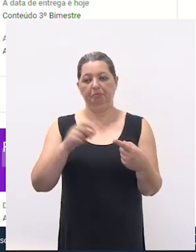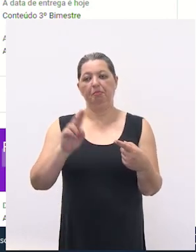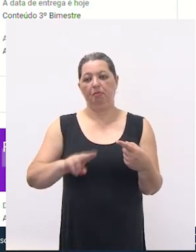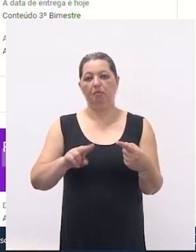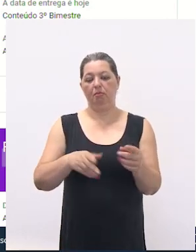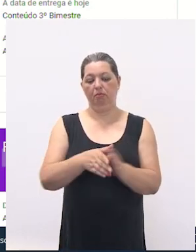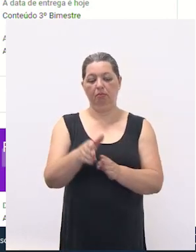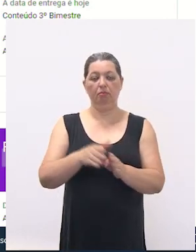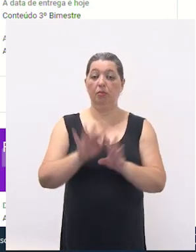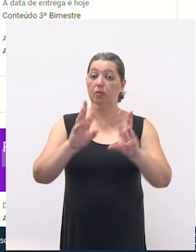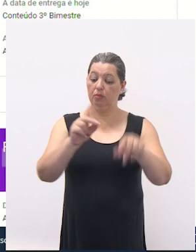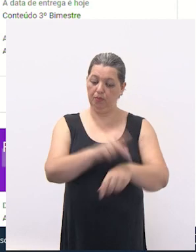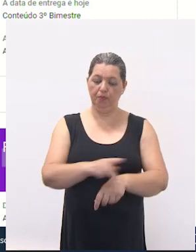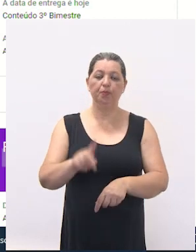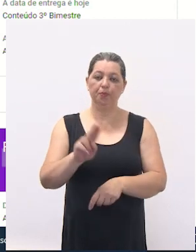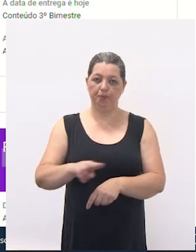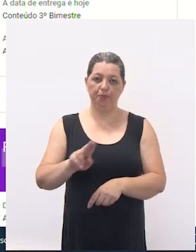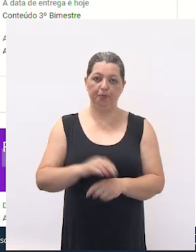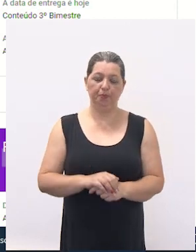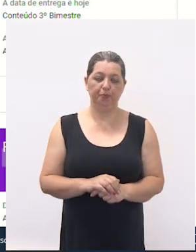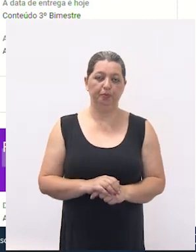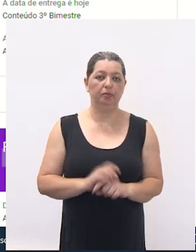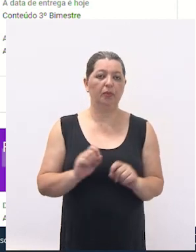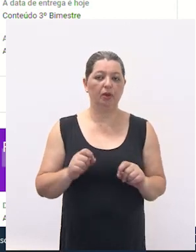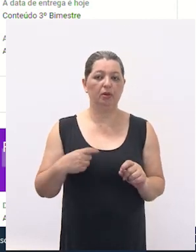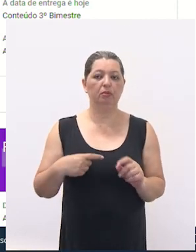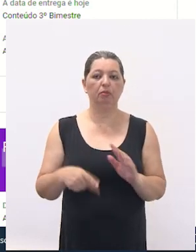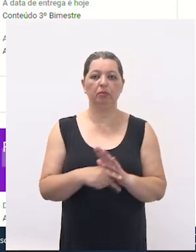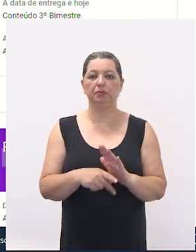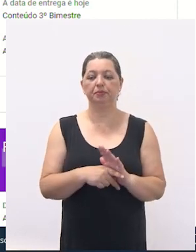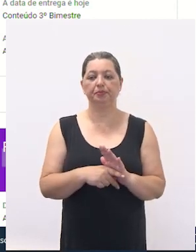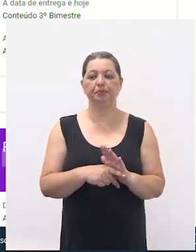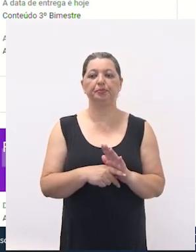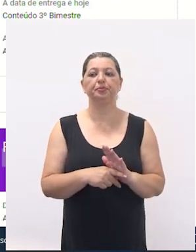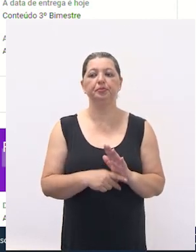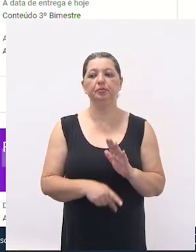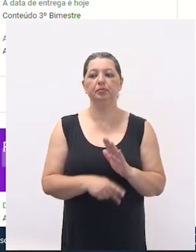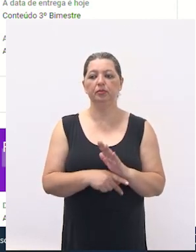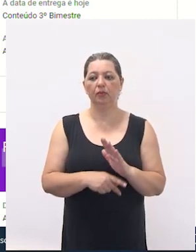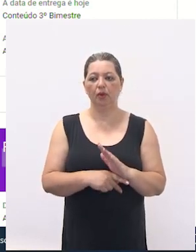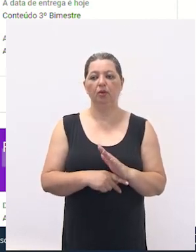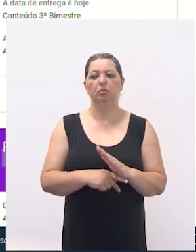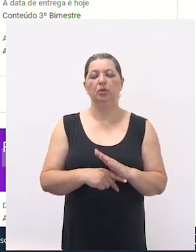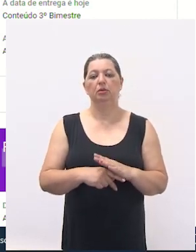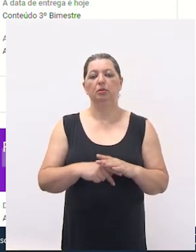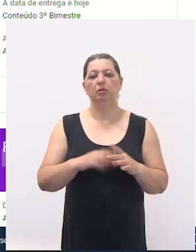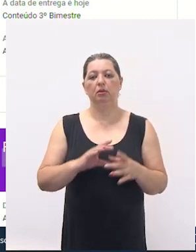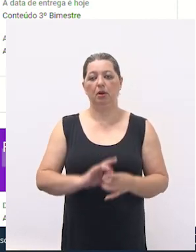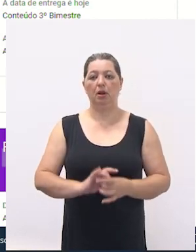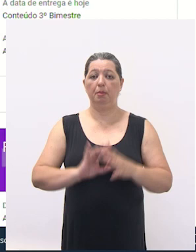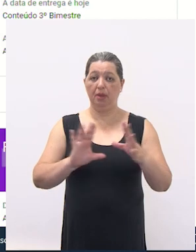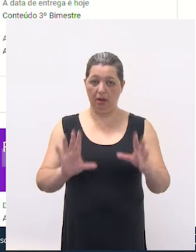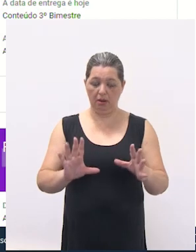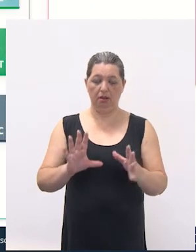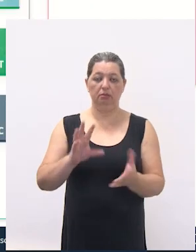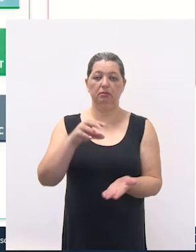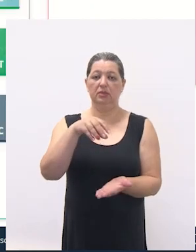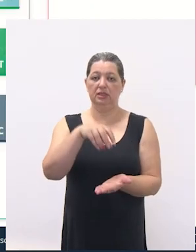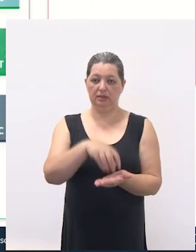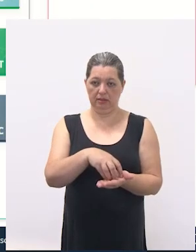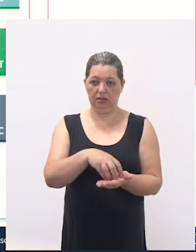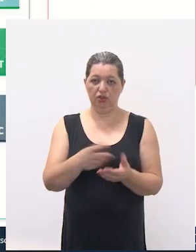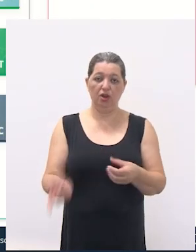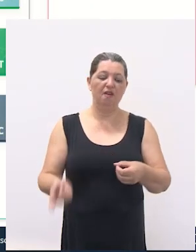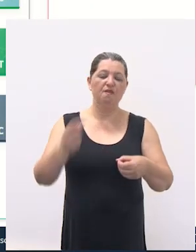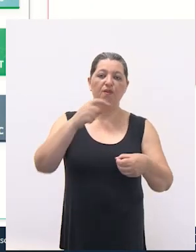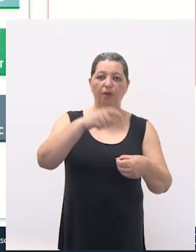professores usarem é a gente validar, né, habilitar a criação dessa sala pela sede. Então a gente volta lá